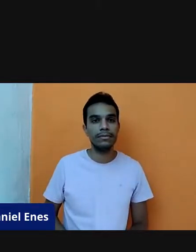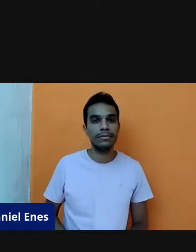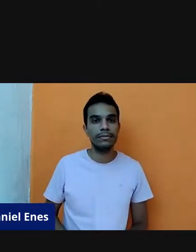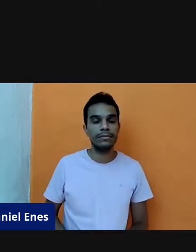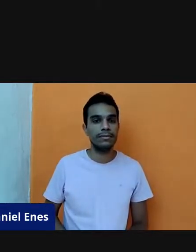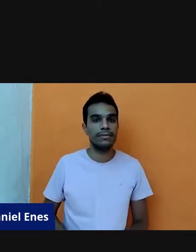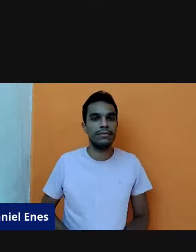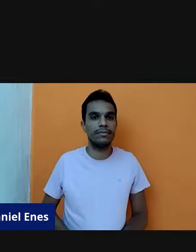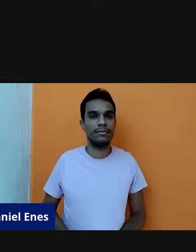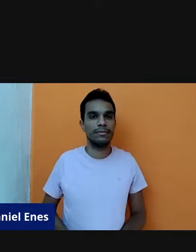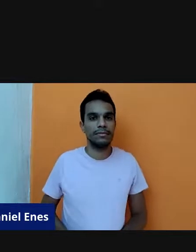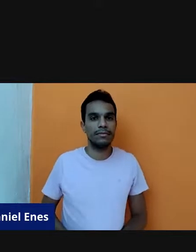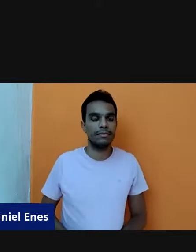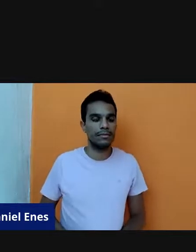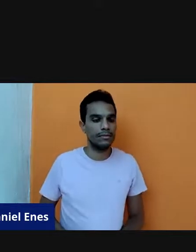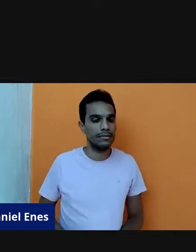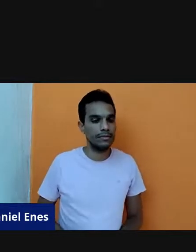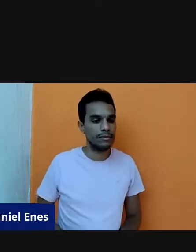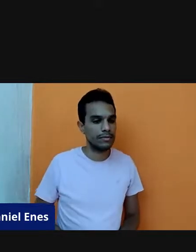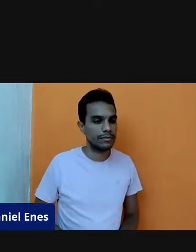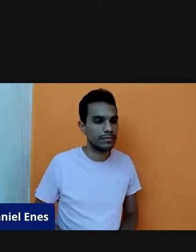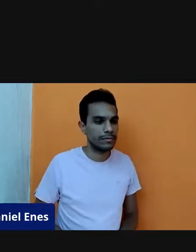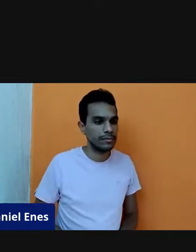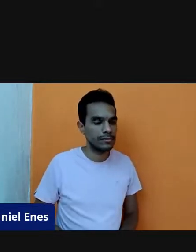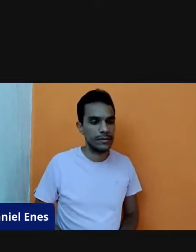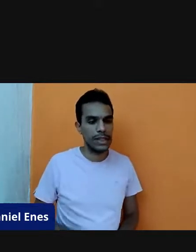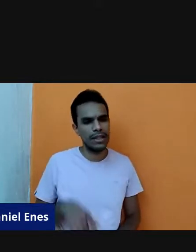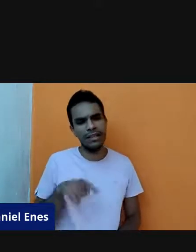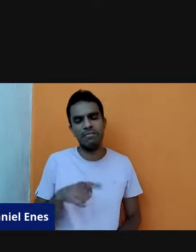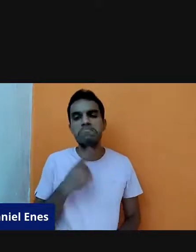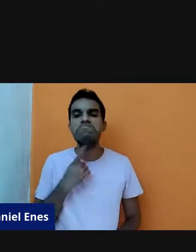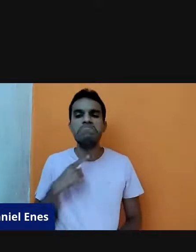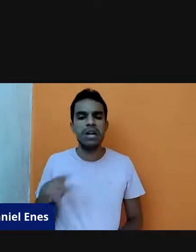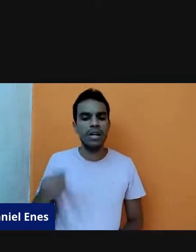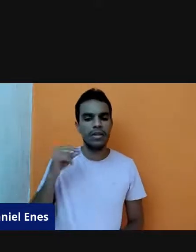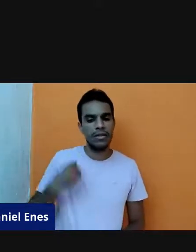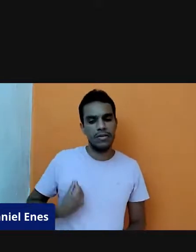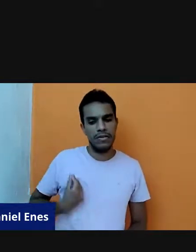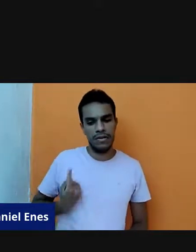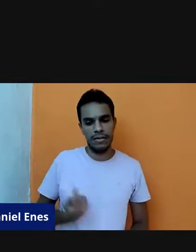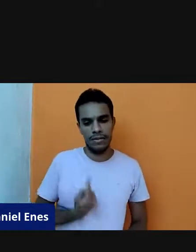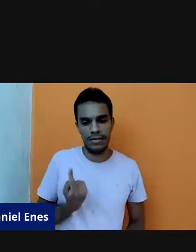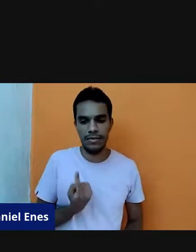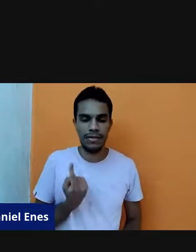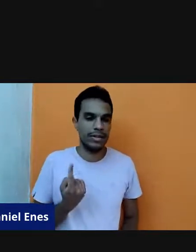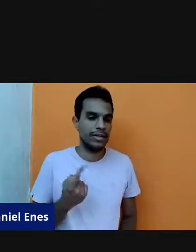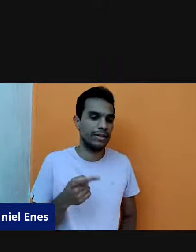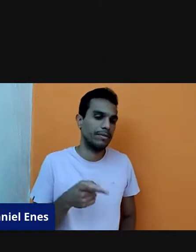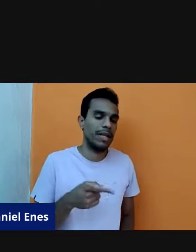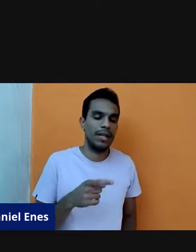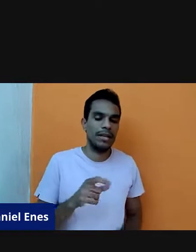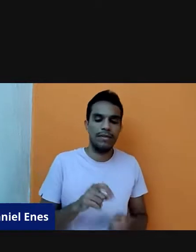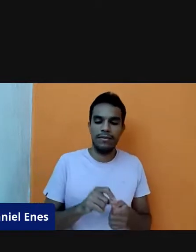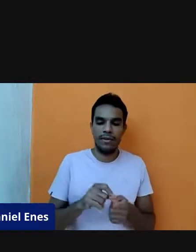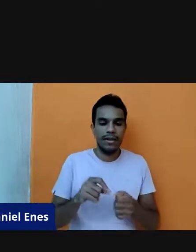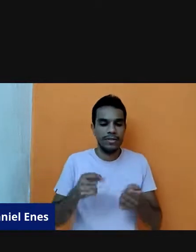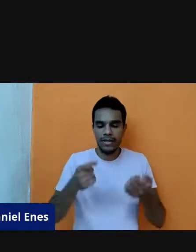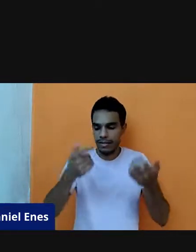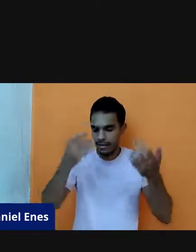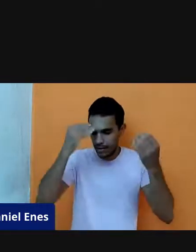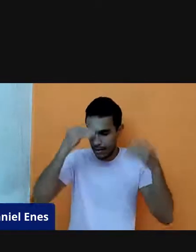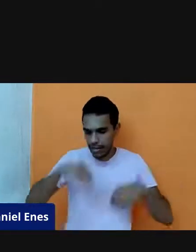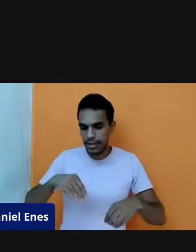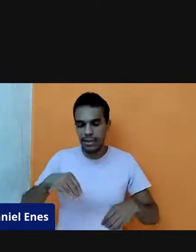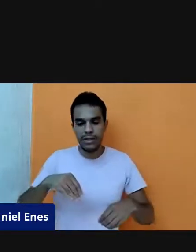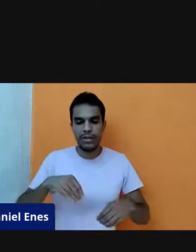Ficando, né, preferindo realmente viver sozinha, mas uma coisa que ela não deixou de fazer foi escrever, né?